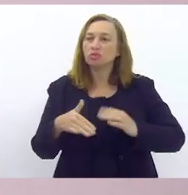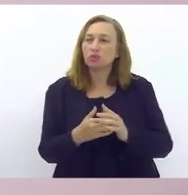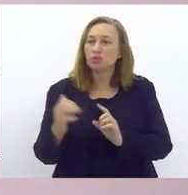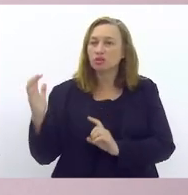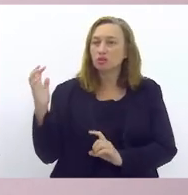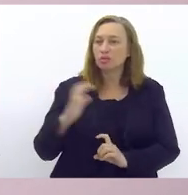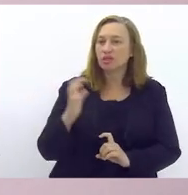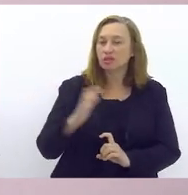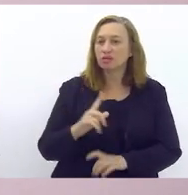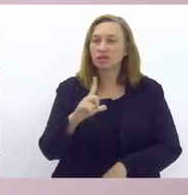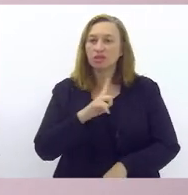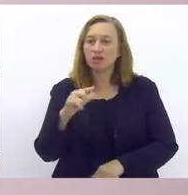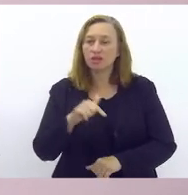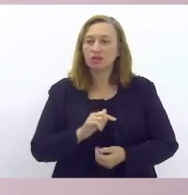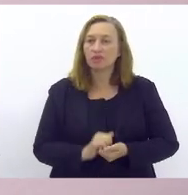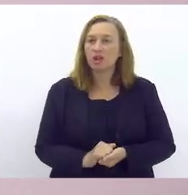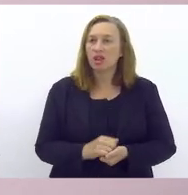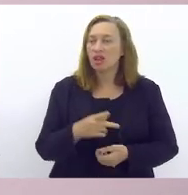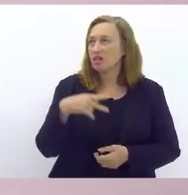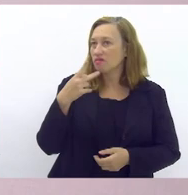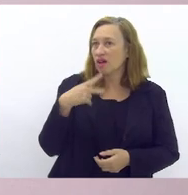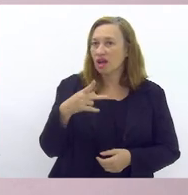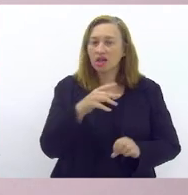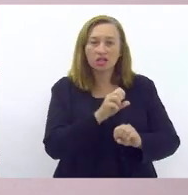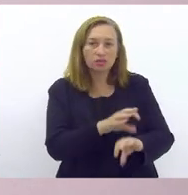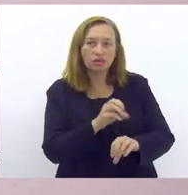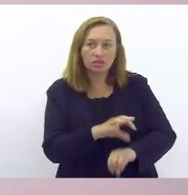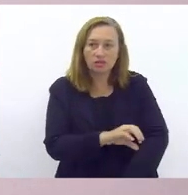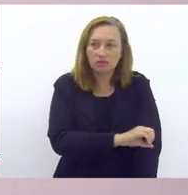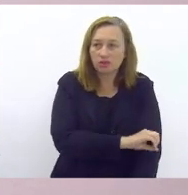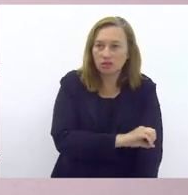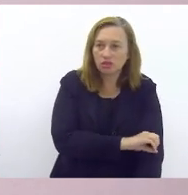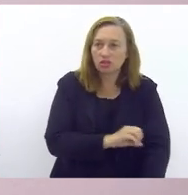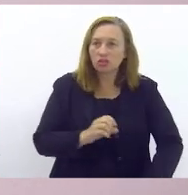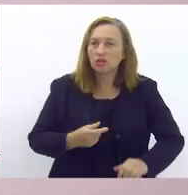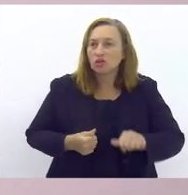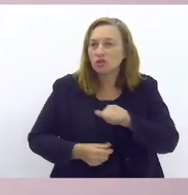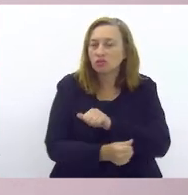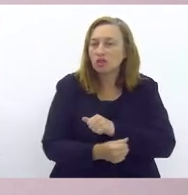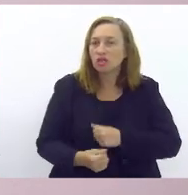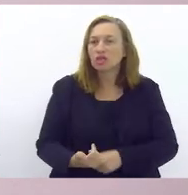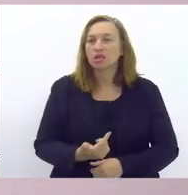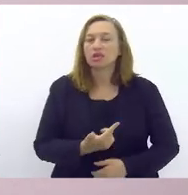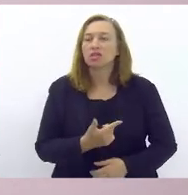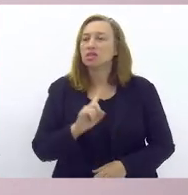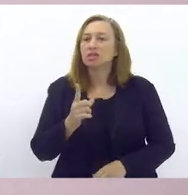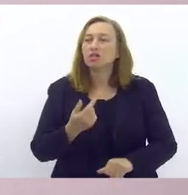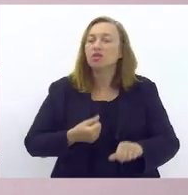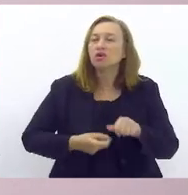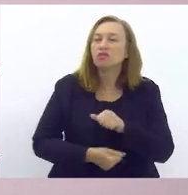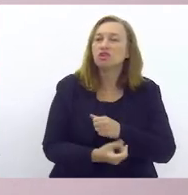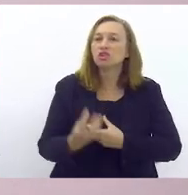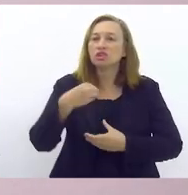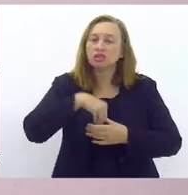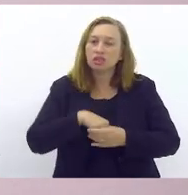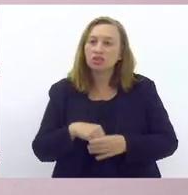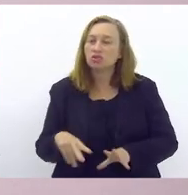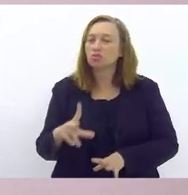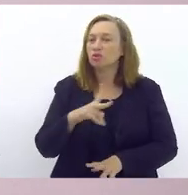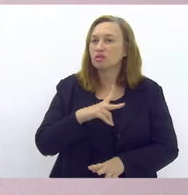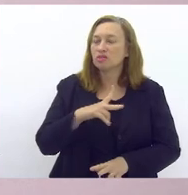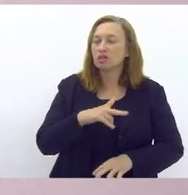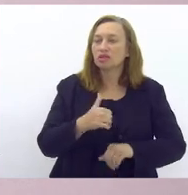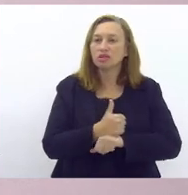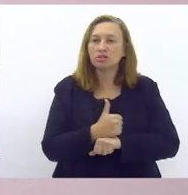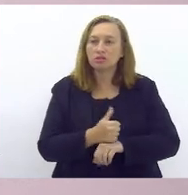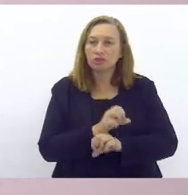gente tem aqui. E não adianta falar na educação infantil, nos investimentos, se a gente não investir dentro dos profissionais da